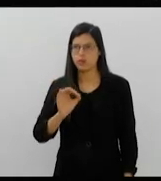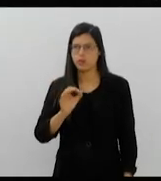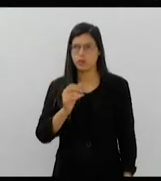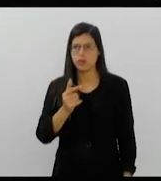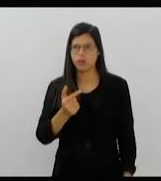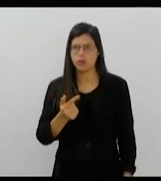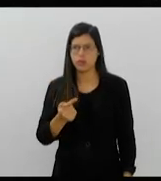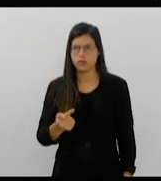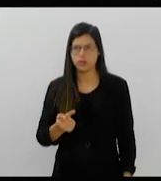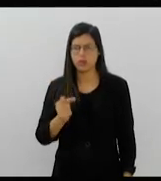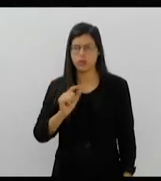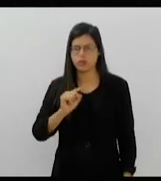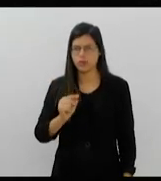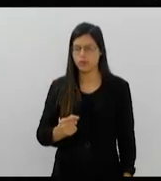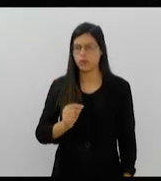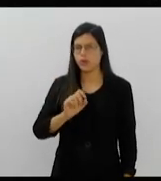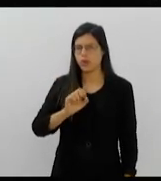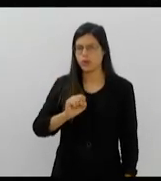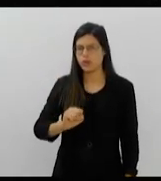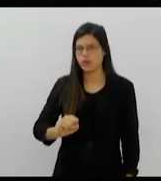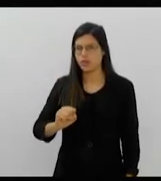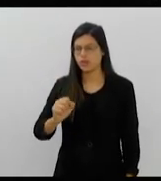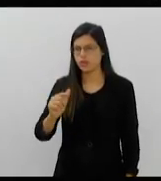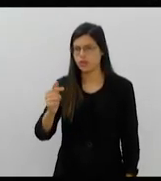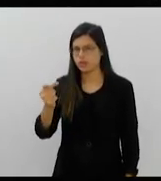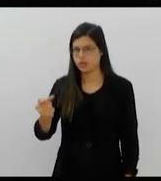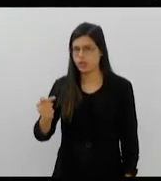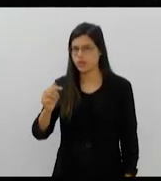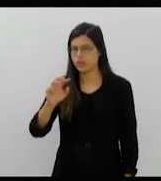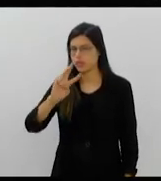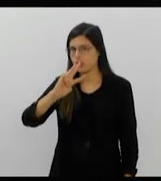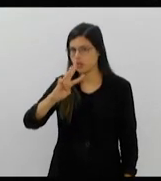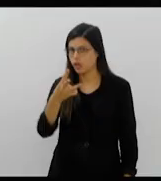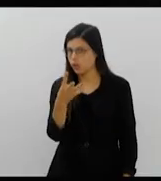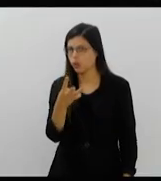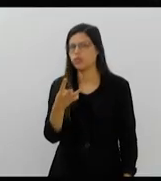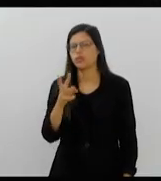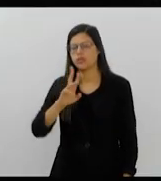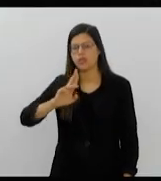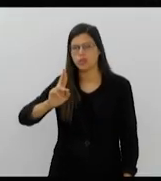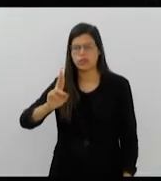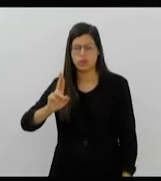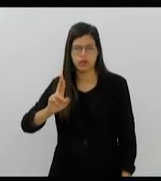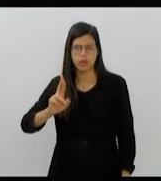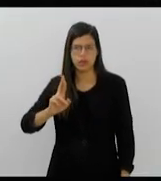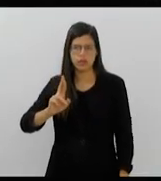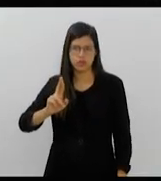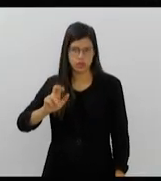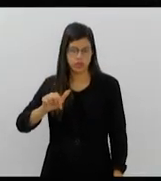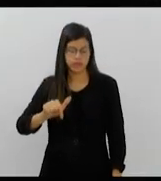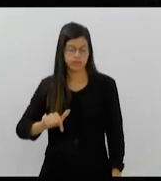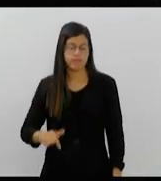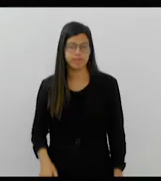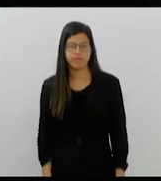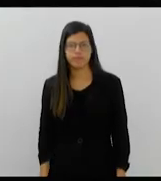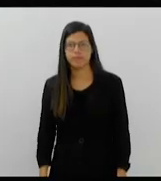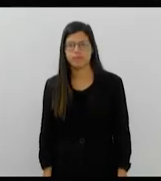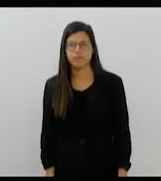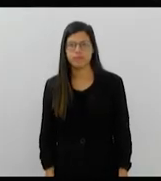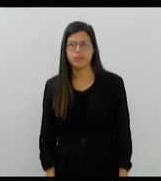5,87 trilhões de reais. Desses 5,87 trilhões de reais,